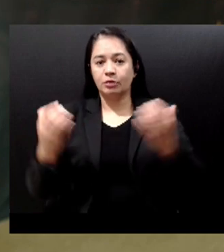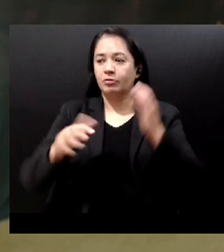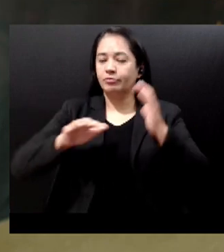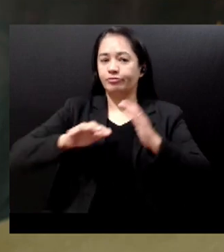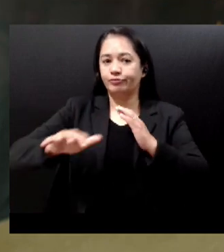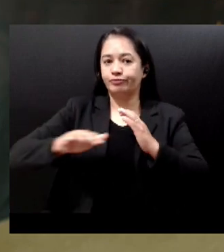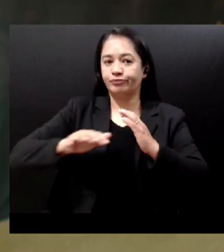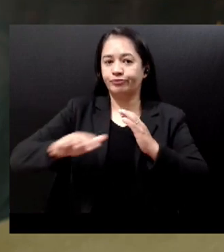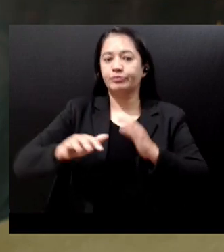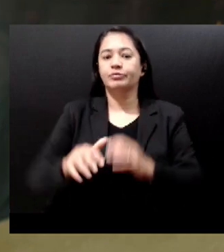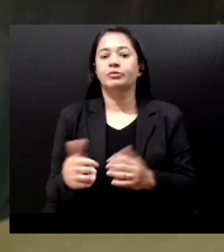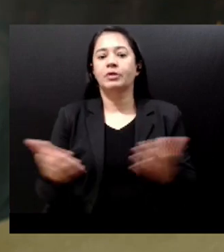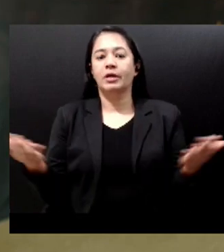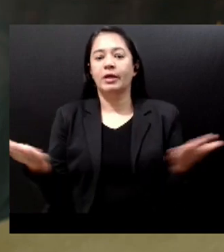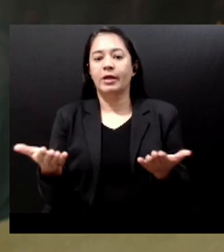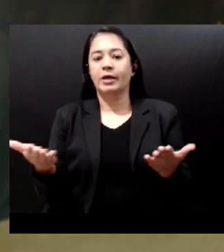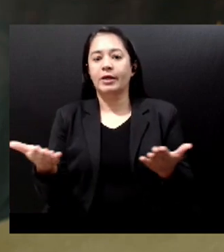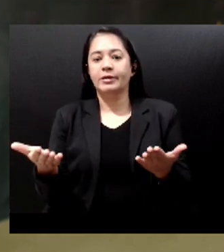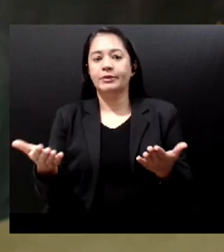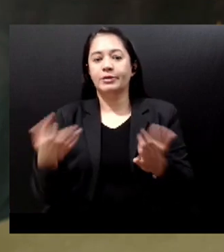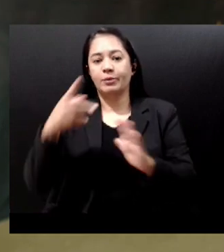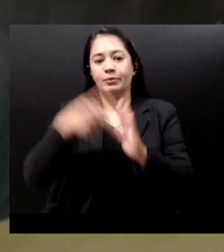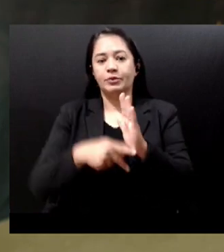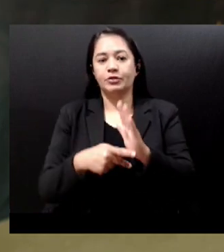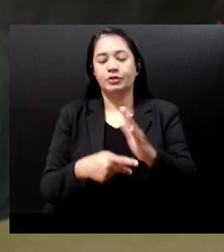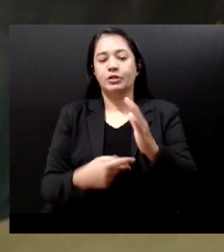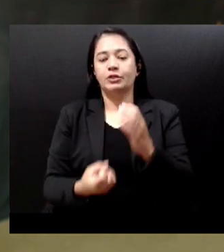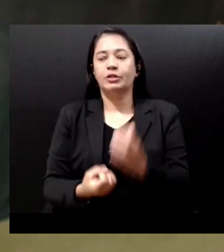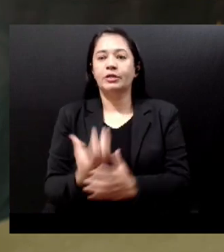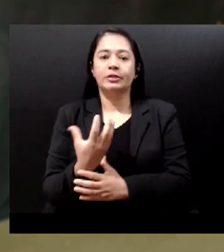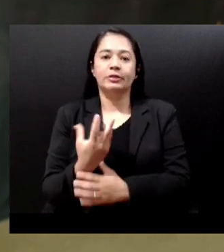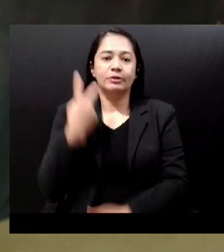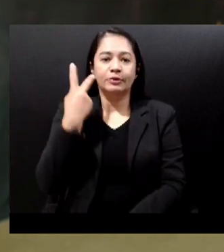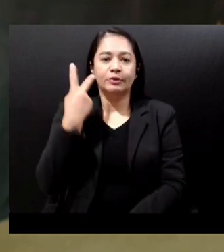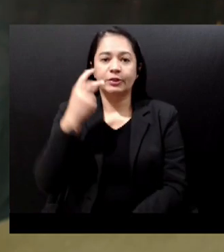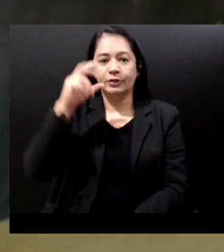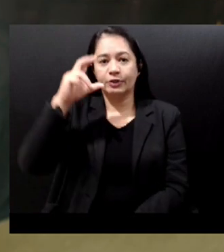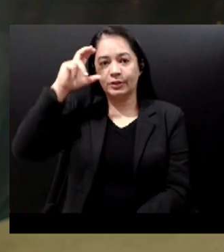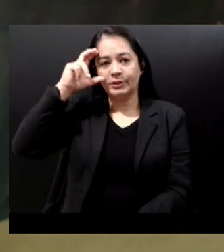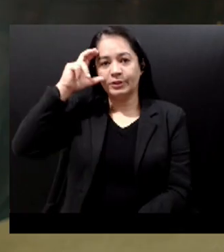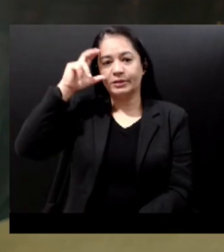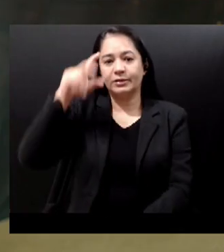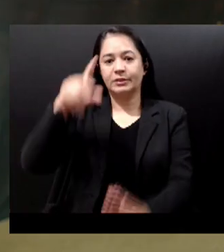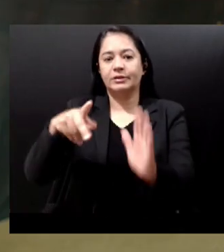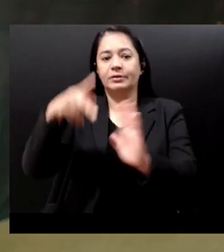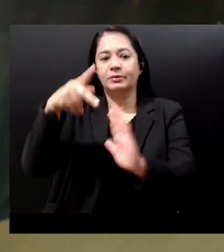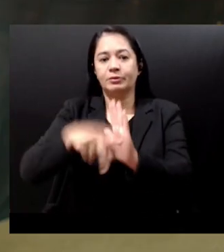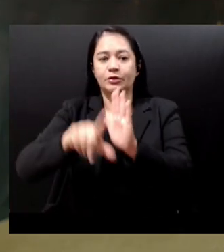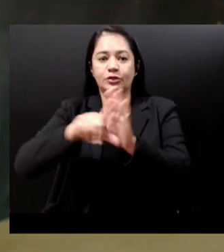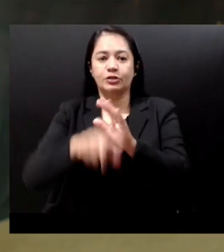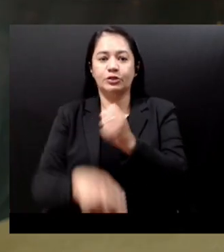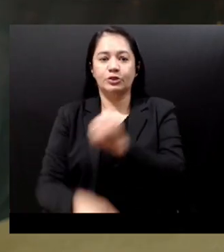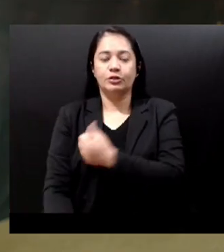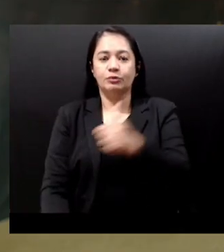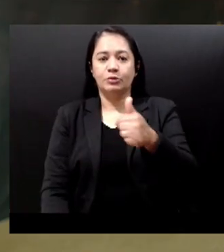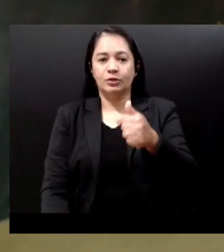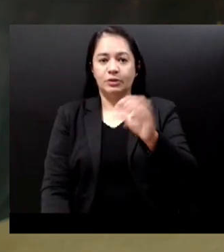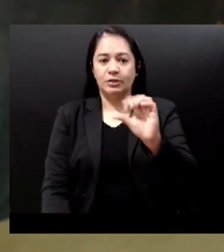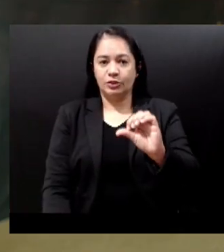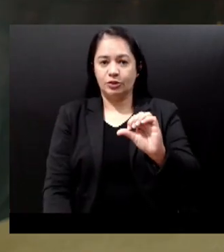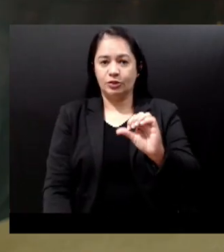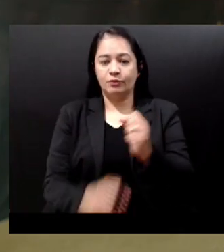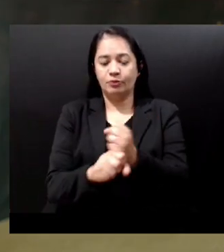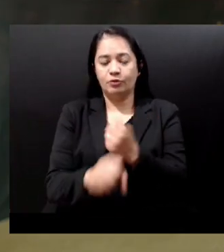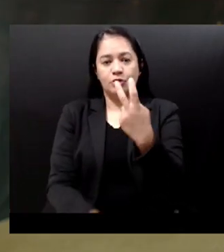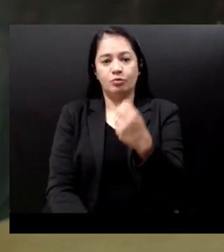é de autoria do vereador Carlinhos Camelô, e também o projeto de lei ordinária 79 de 2023, que é de autoria da